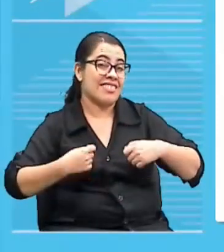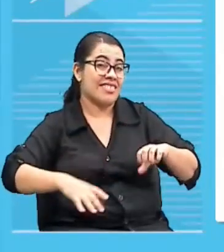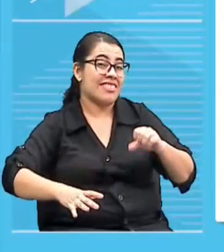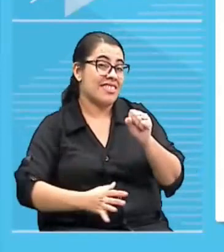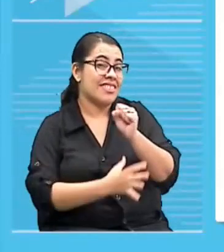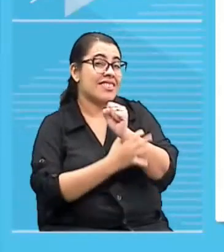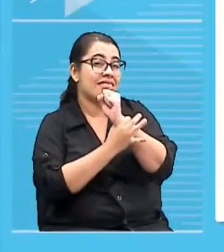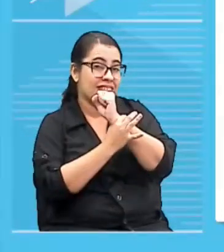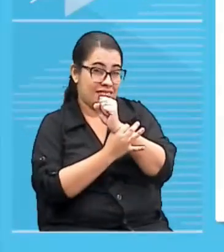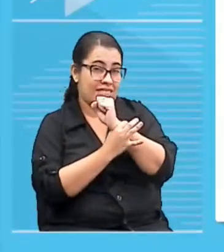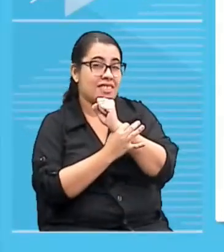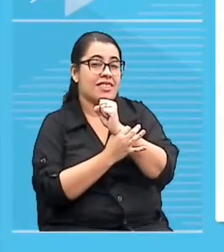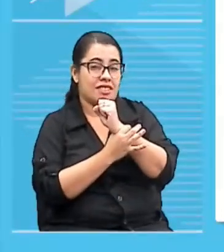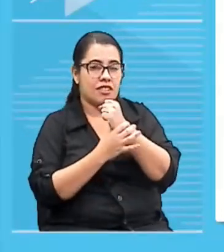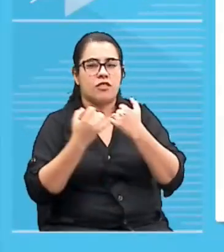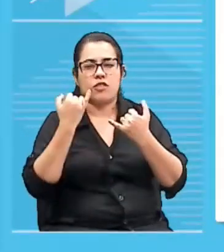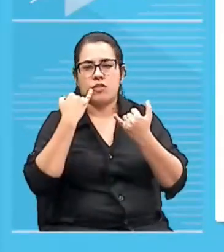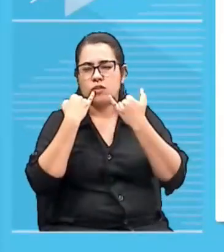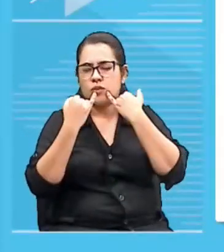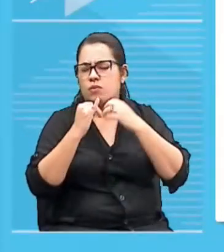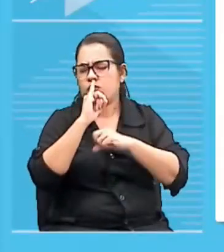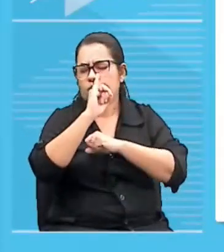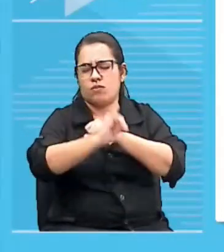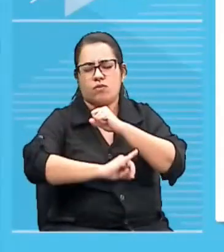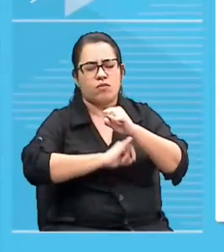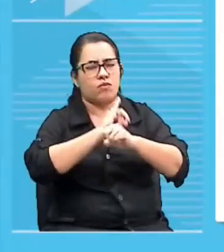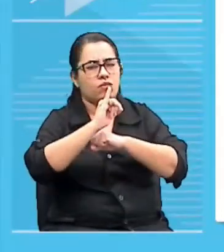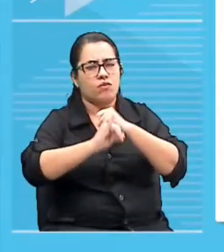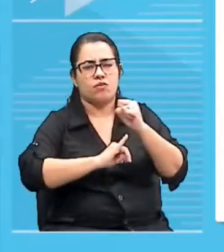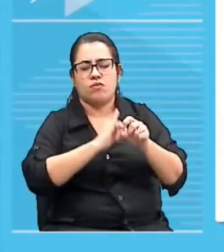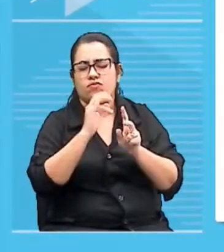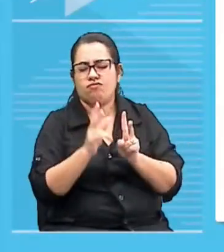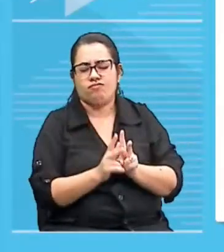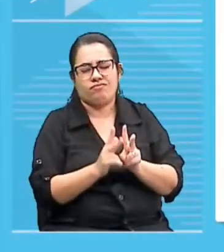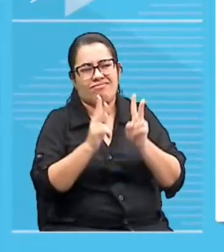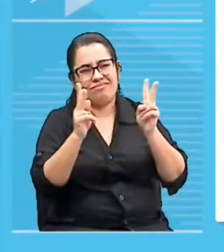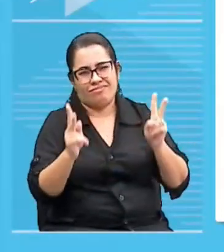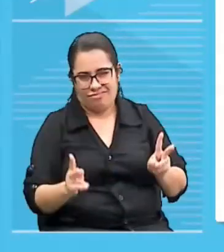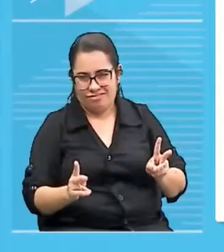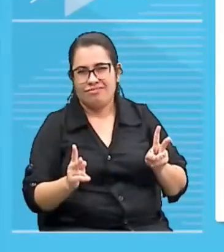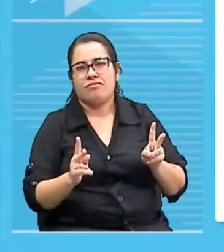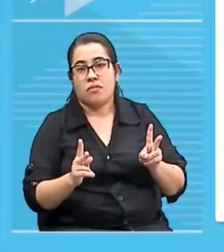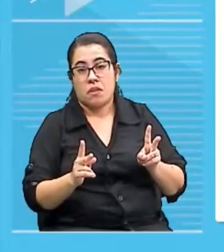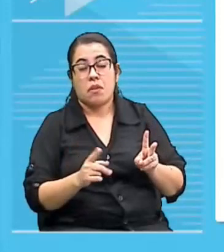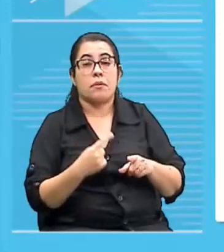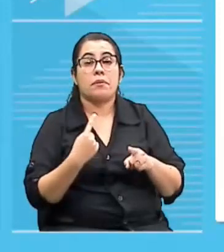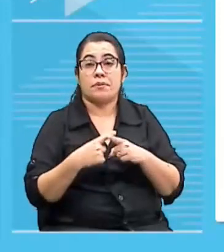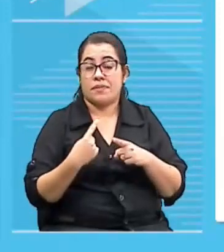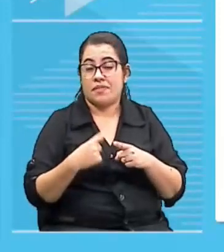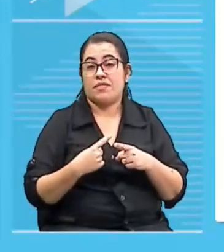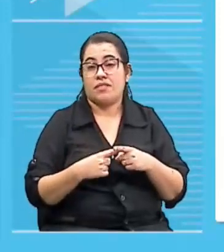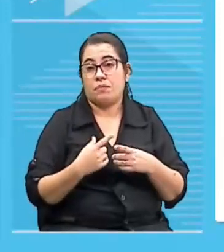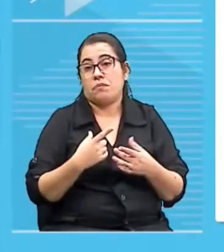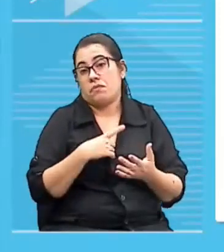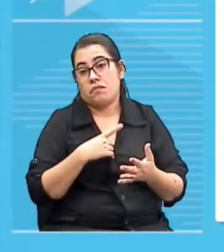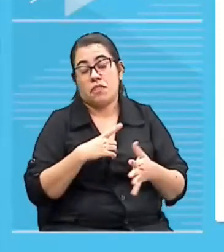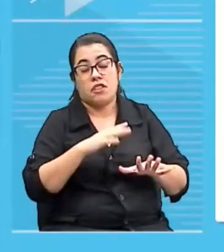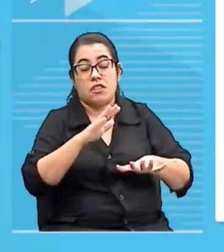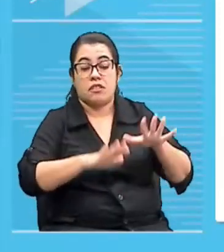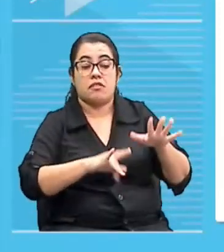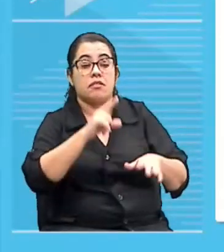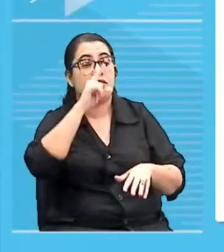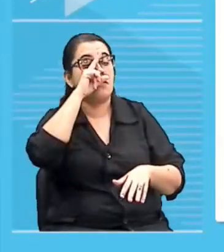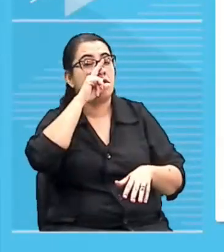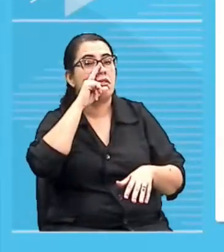da segurança de dados na internet, no mundo virtual. Porque do mesmo jeito que tem